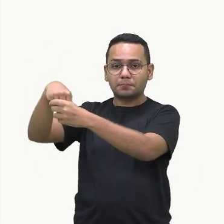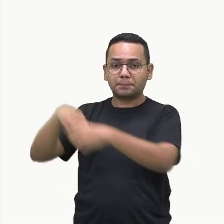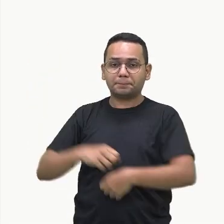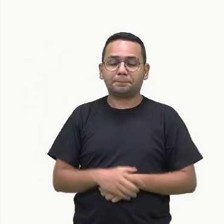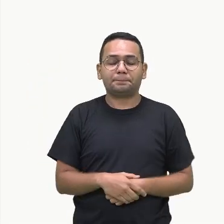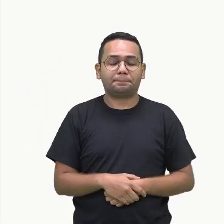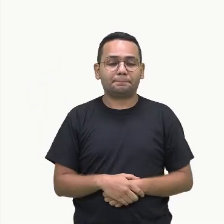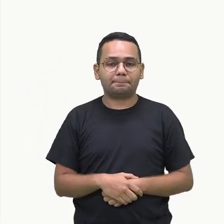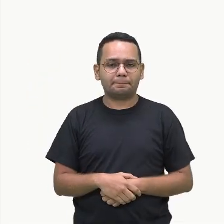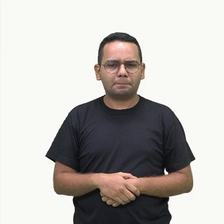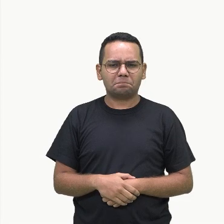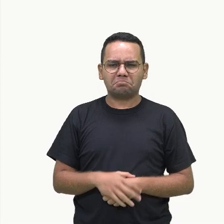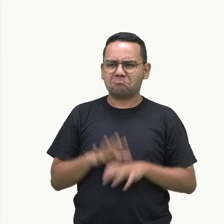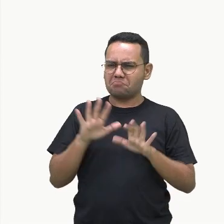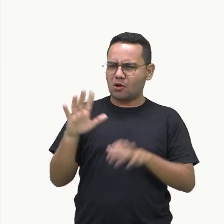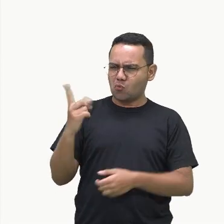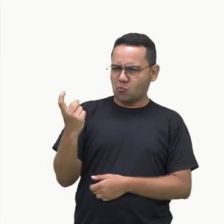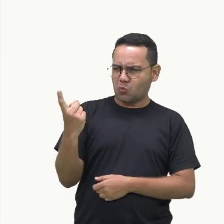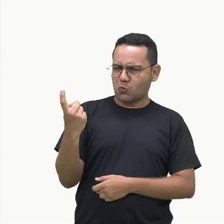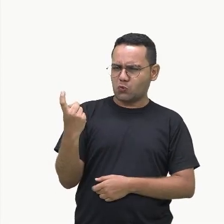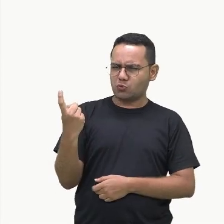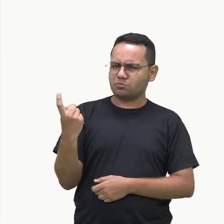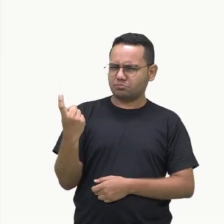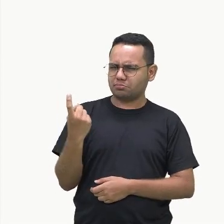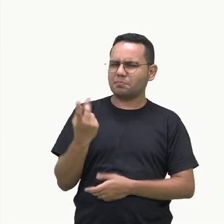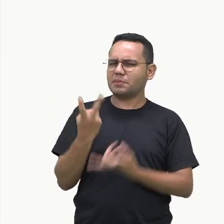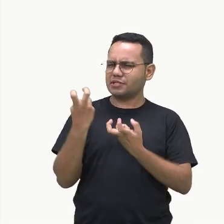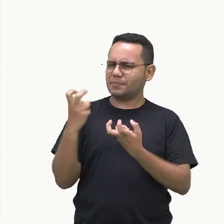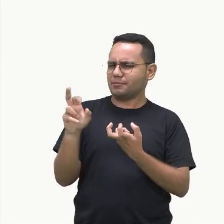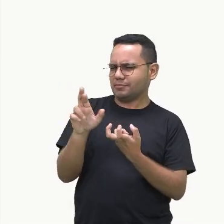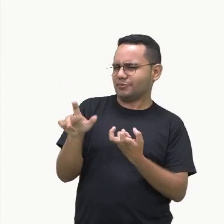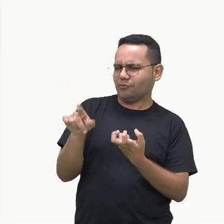Eles são os únicos? Com certeza você já percebeu